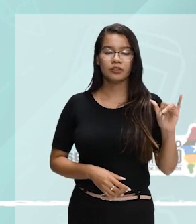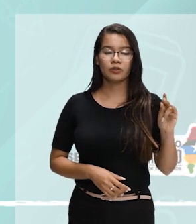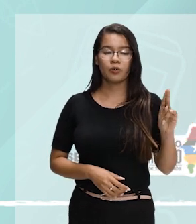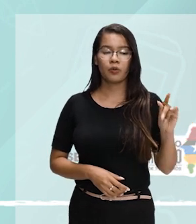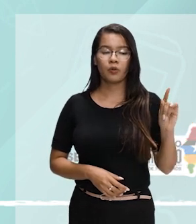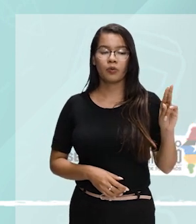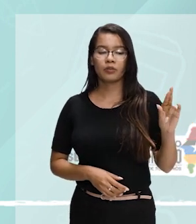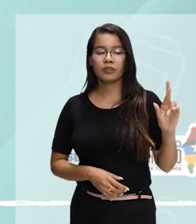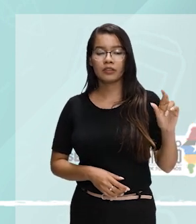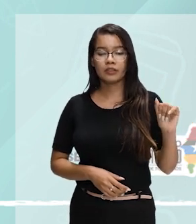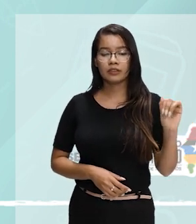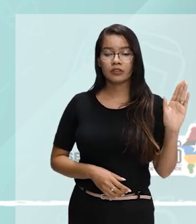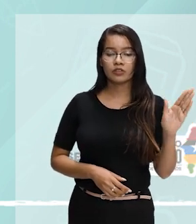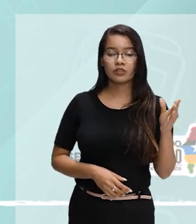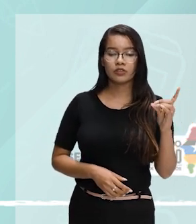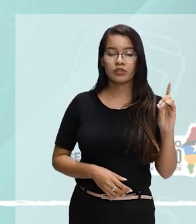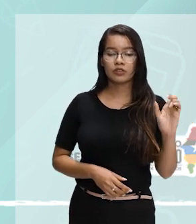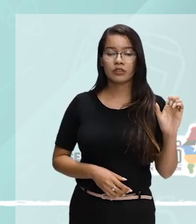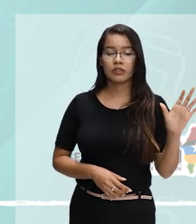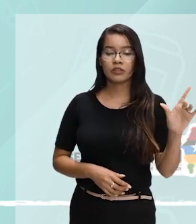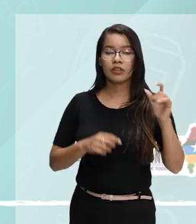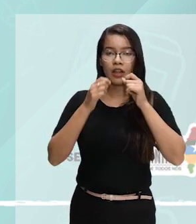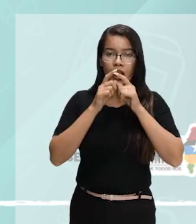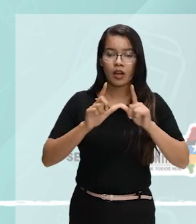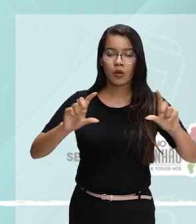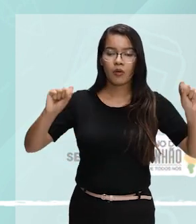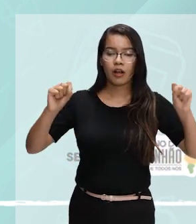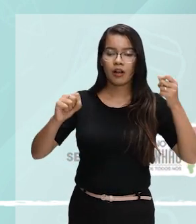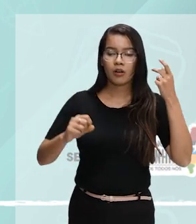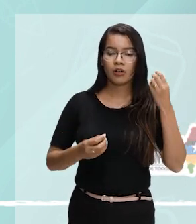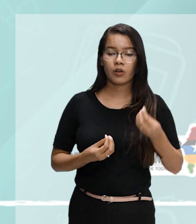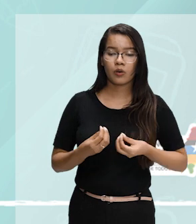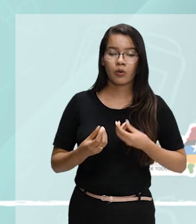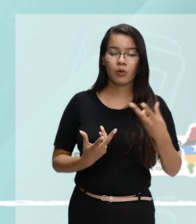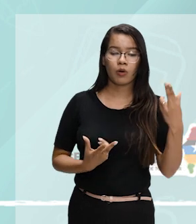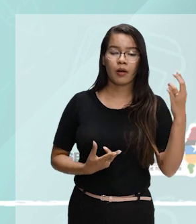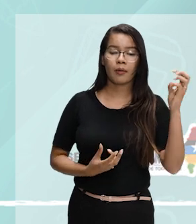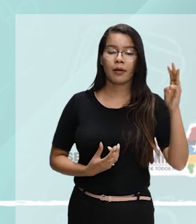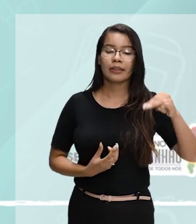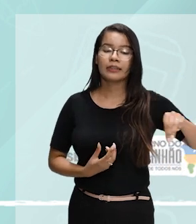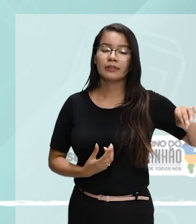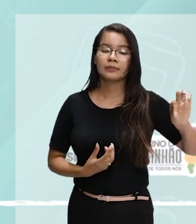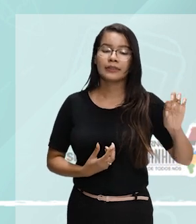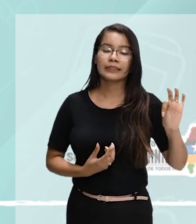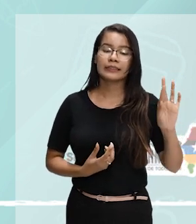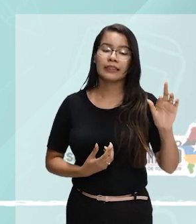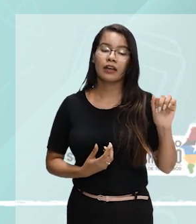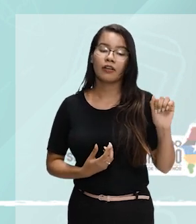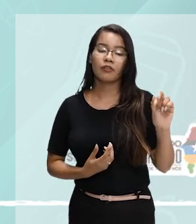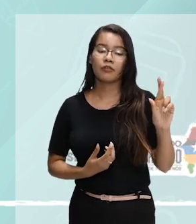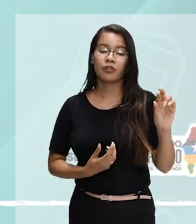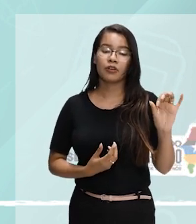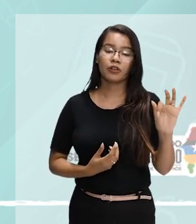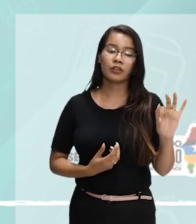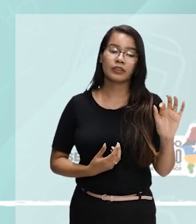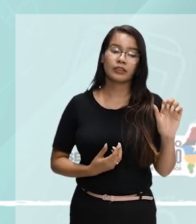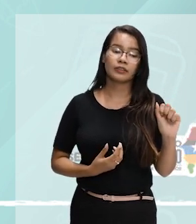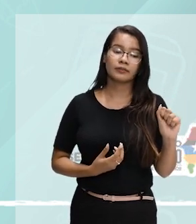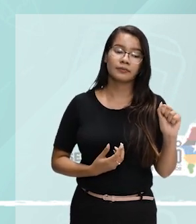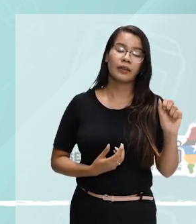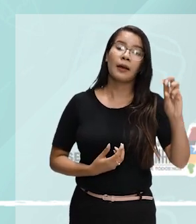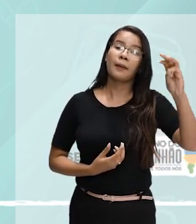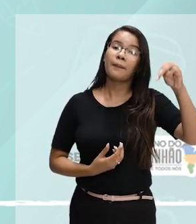uma metáfora e a comparação para associá-la a elementos grandiosos ou de encanto do cenário